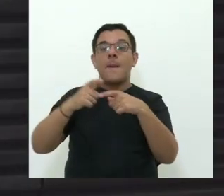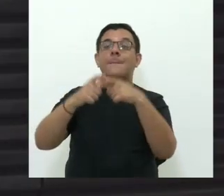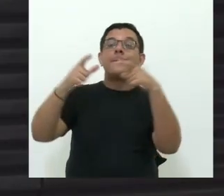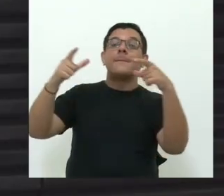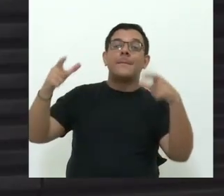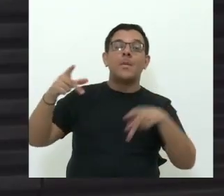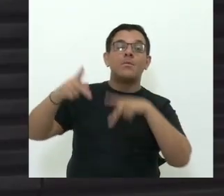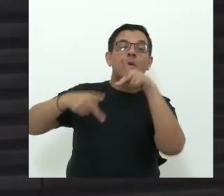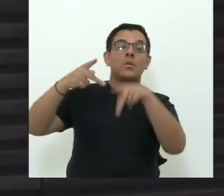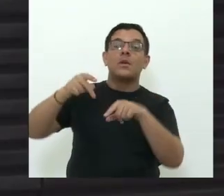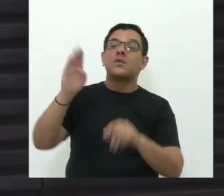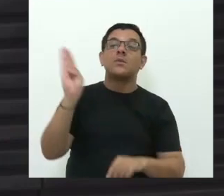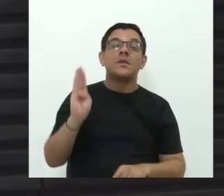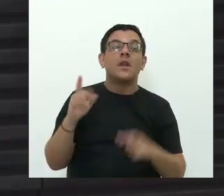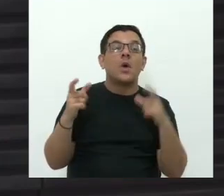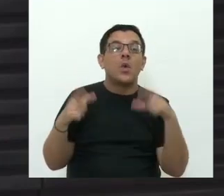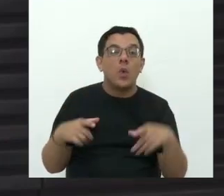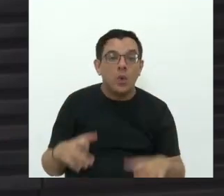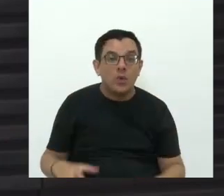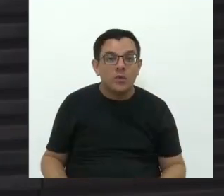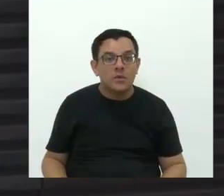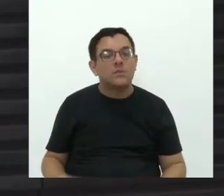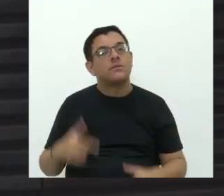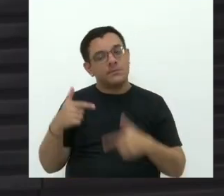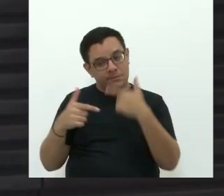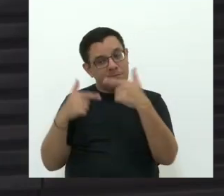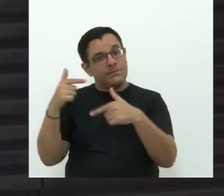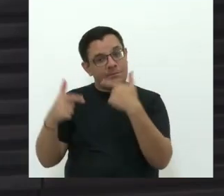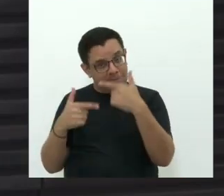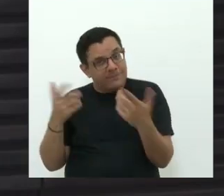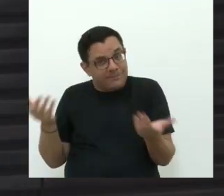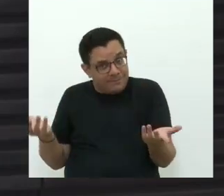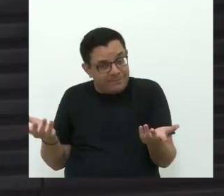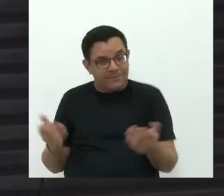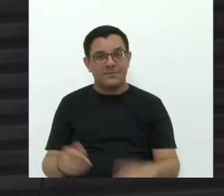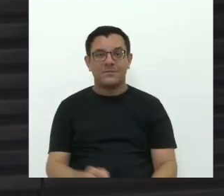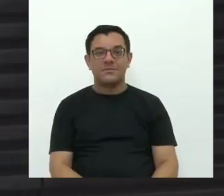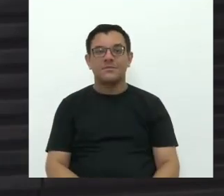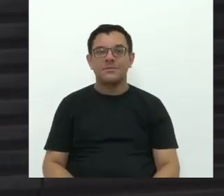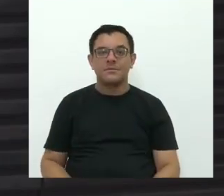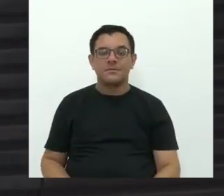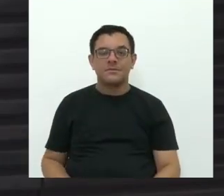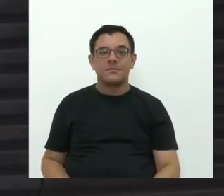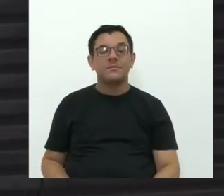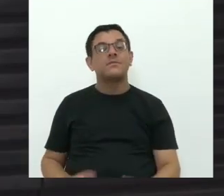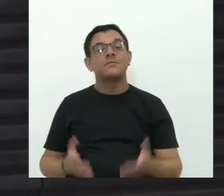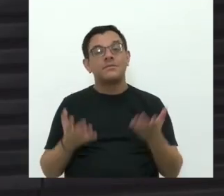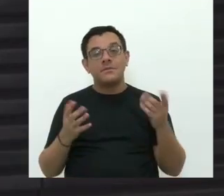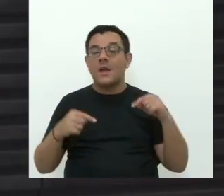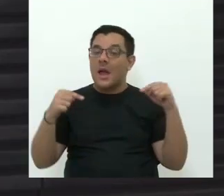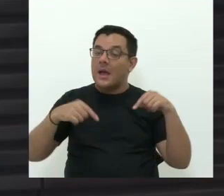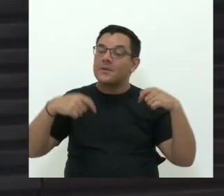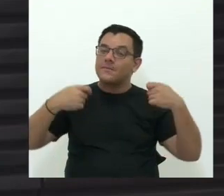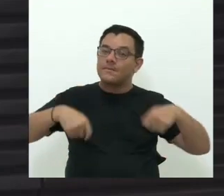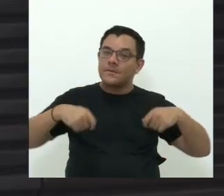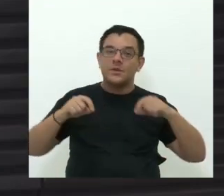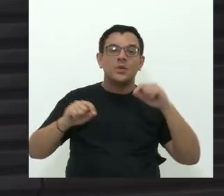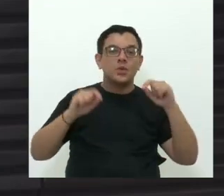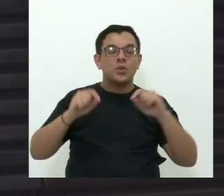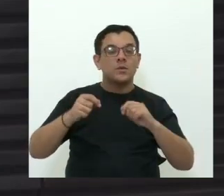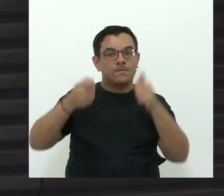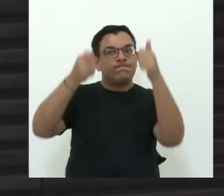população brasileira tá onde tá trabalhando buscando sua vida então aqui a gente precisa também